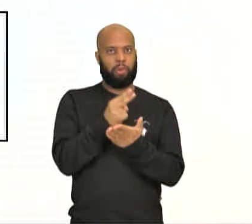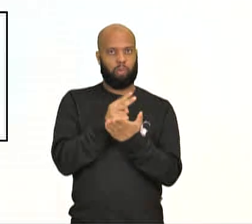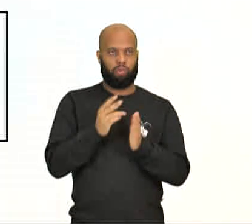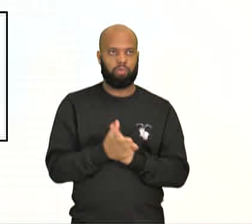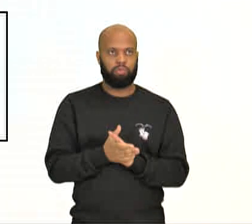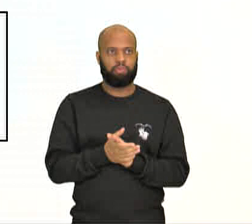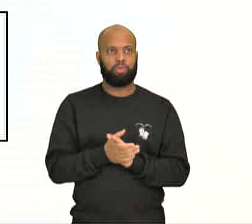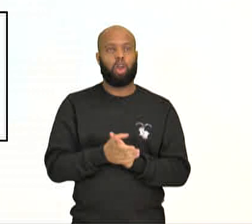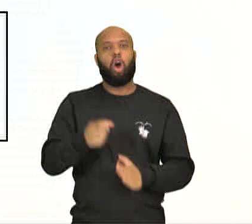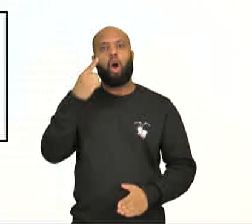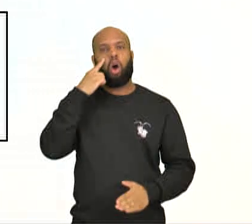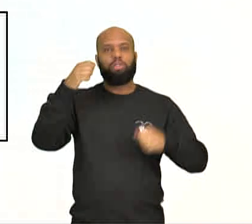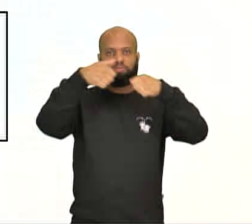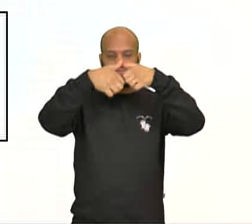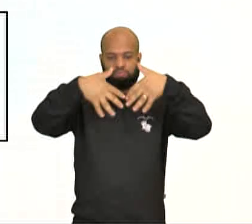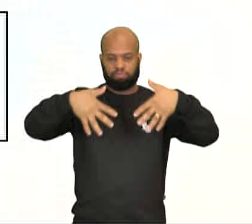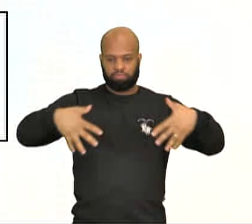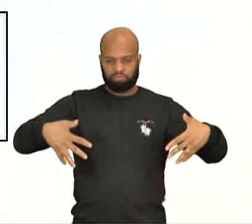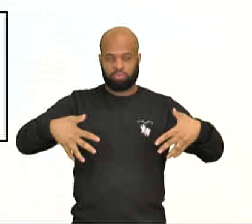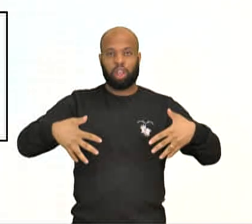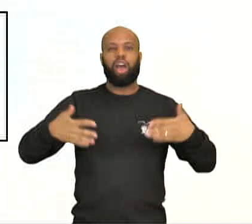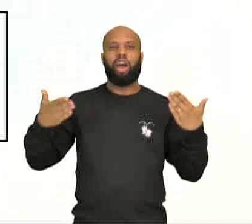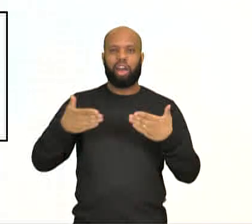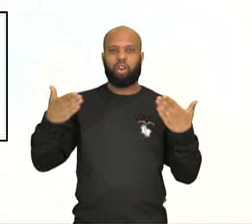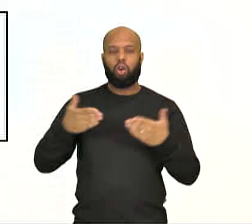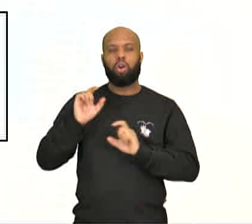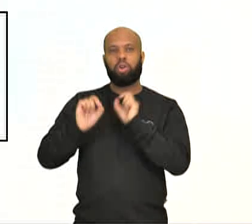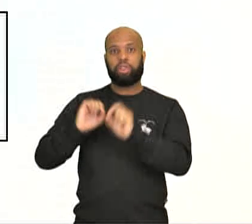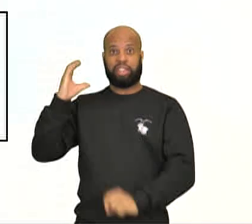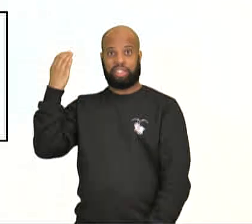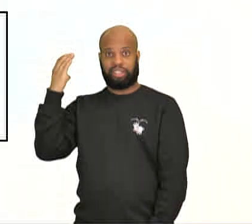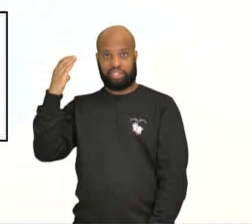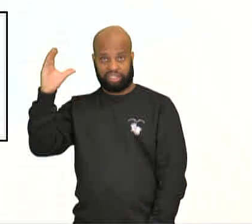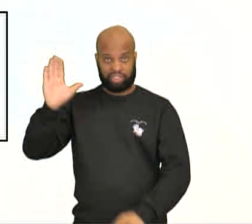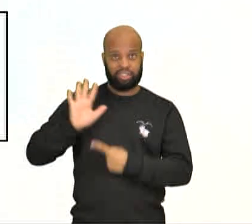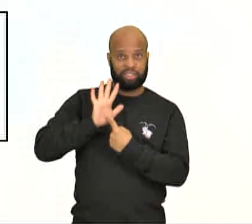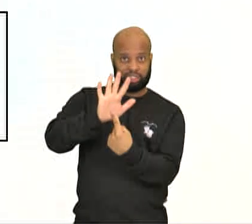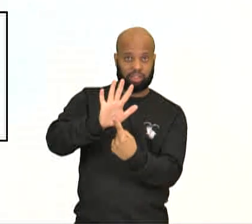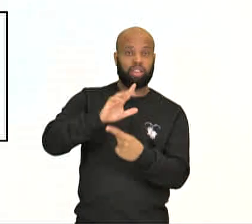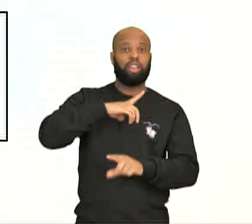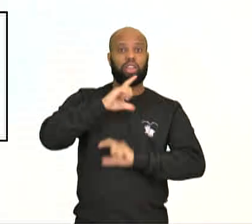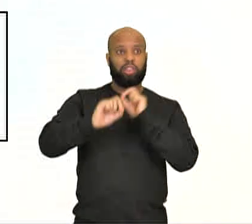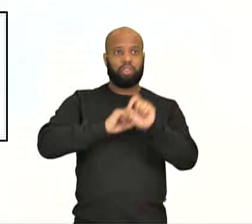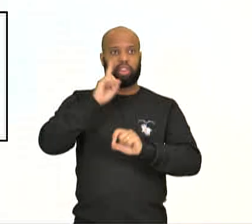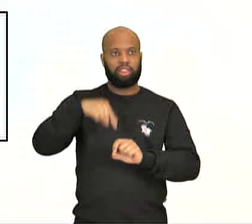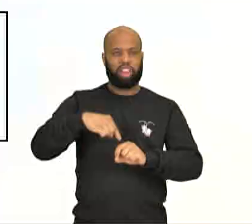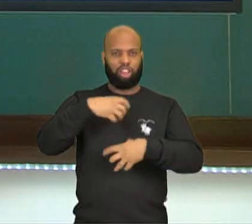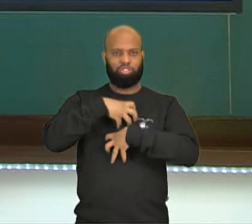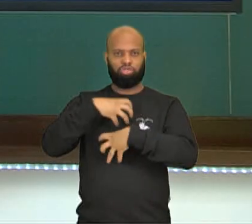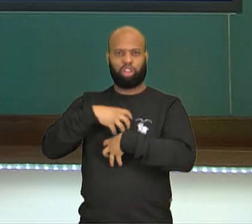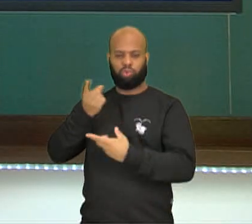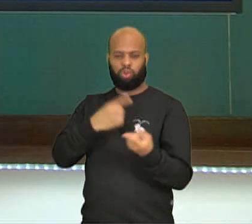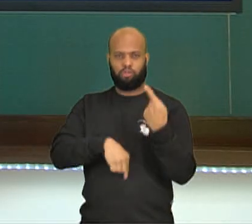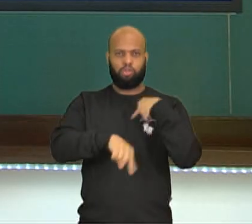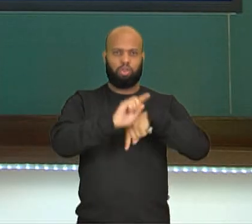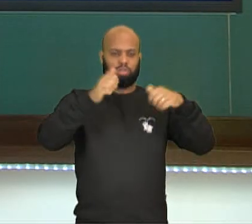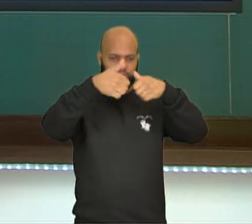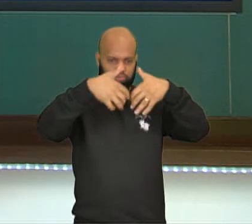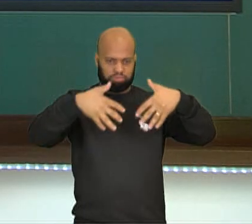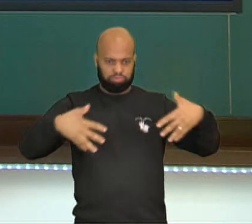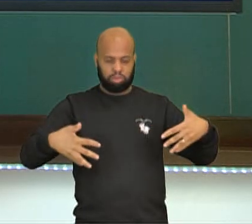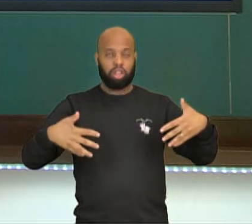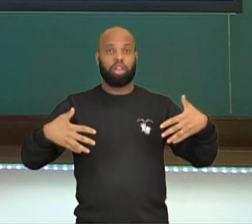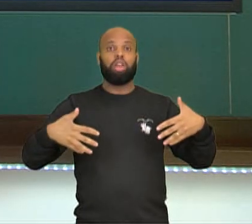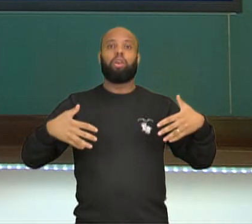ficar bem bacana. Então, voltamos em ciência. A ciência traça uma árvore evolutiva, ela não é perfeita, ela não é completa e ela